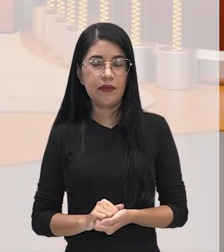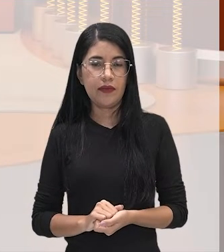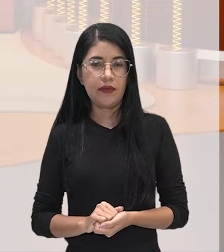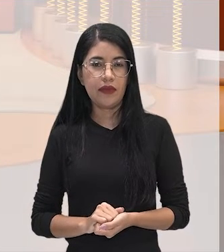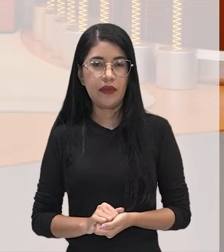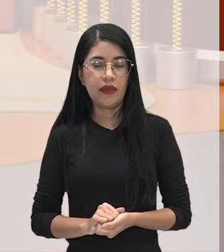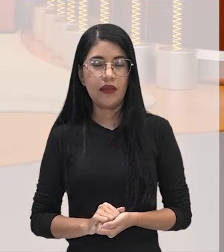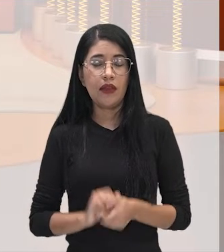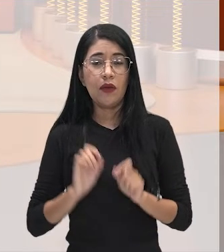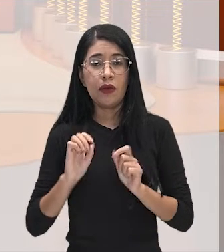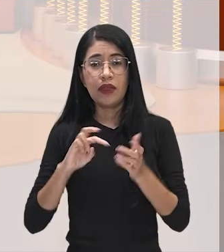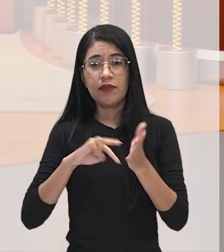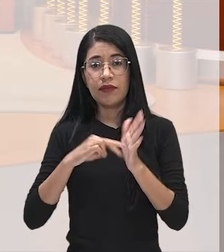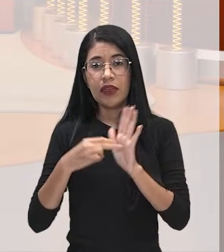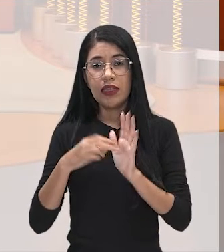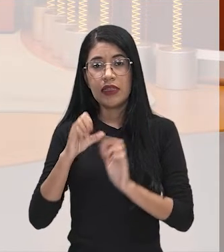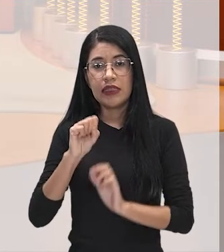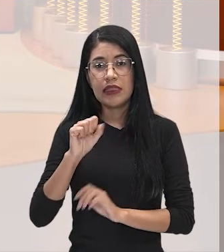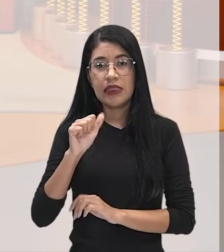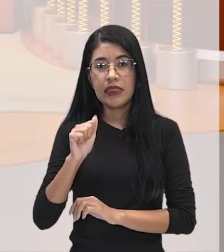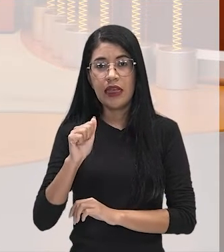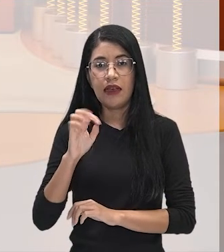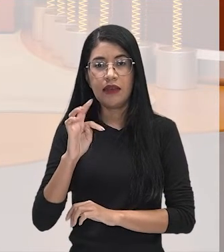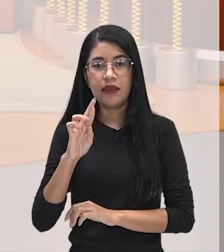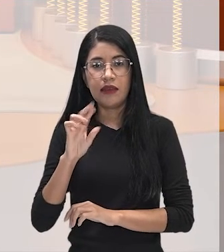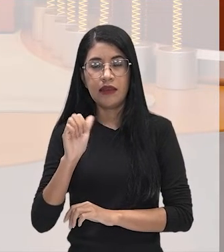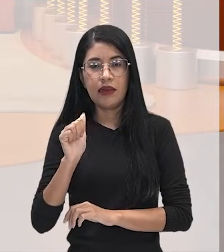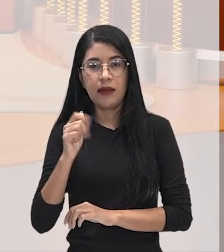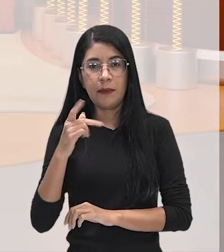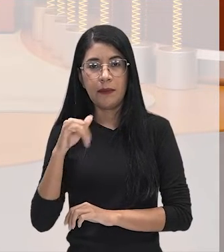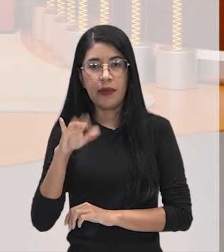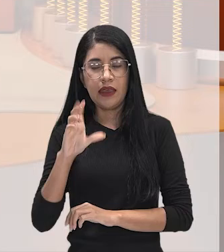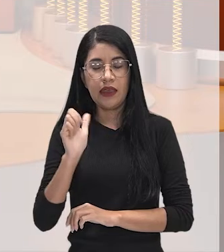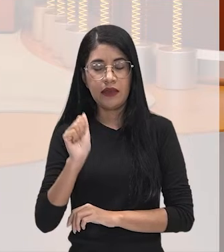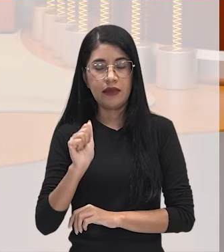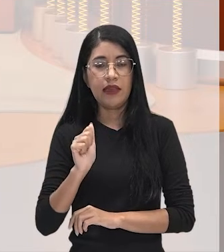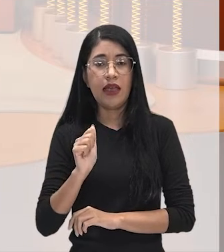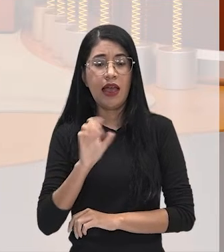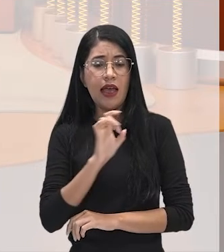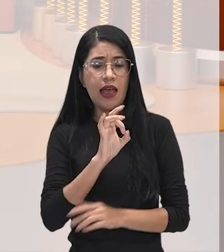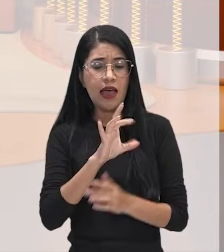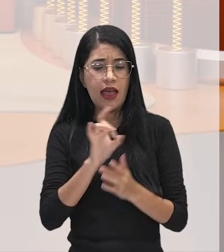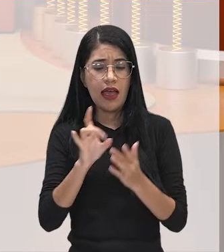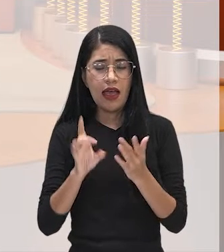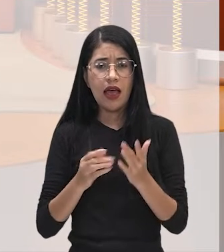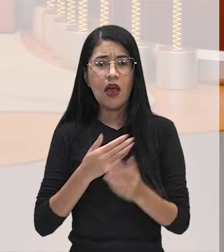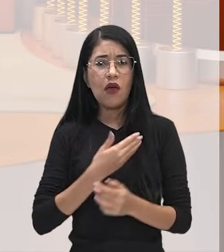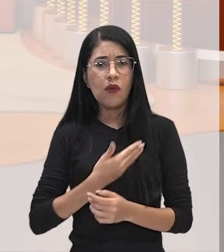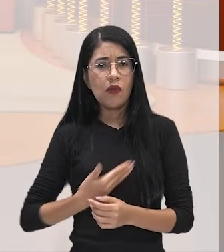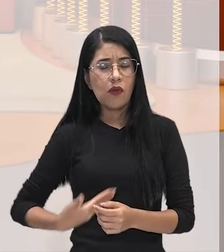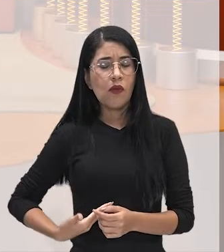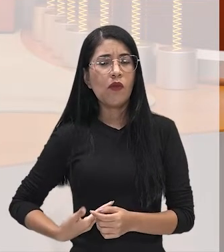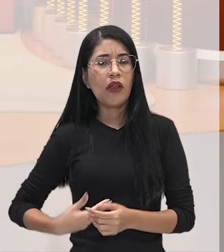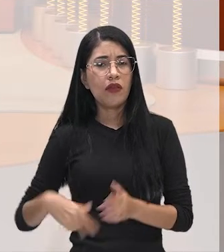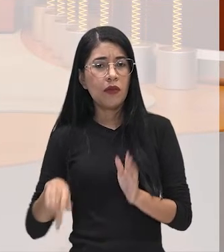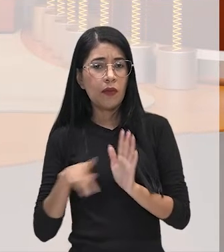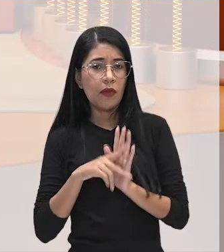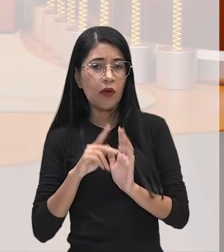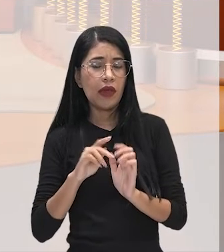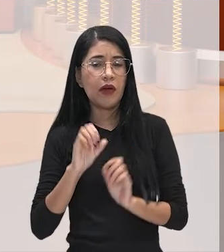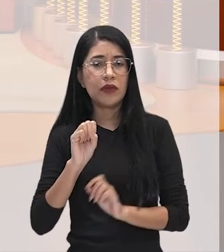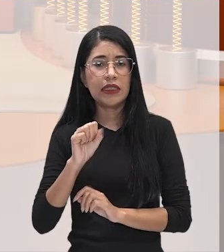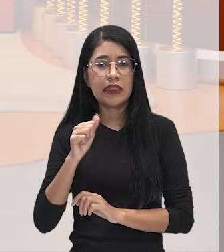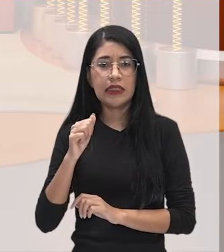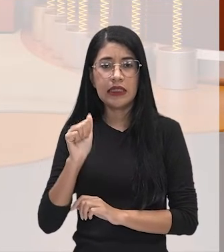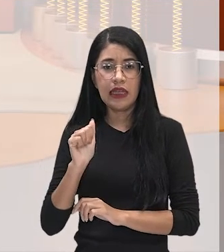que eram então o quê, né? Cada satrapia, ela era governada por um sátrapa, tá? Então, o que é a satrapia? É